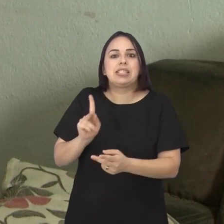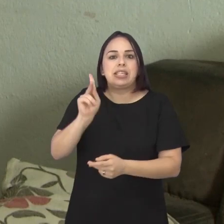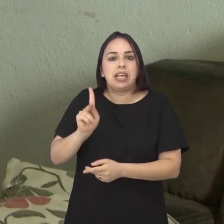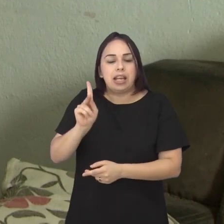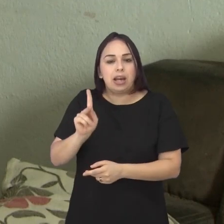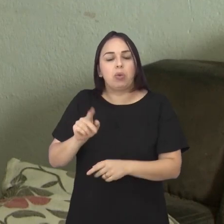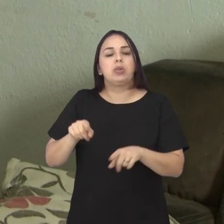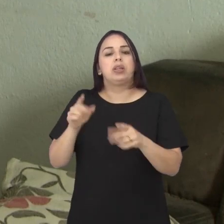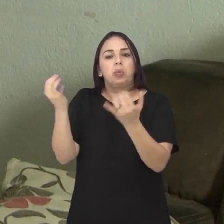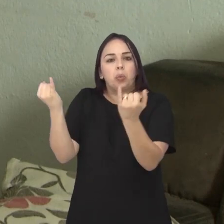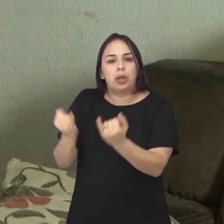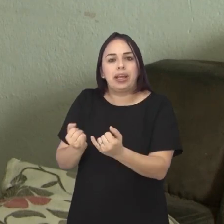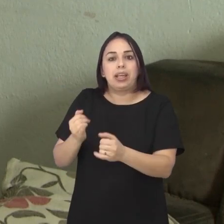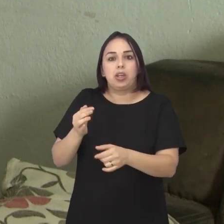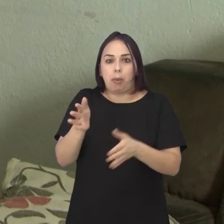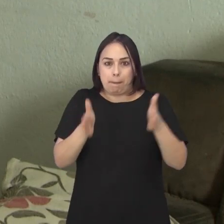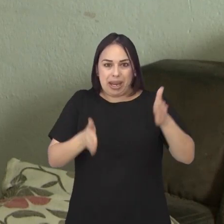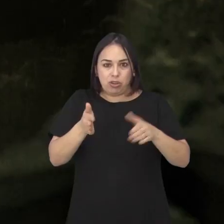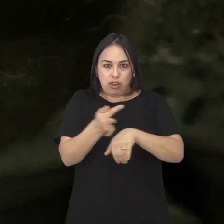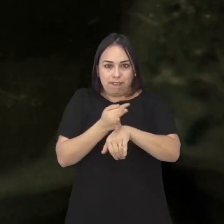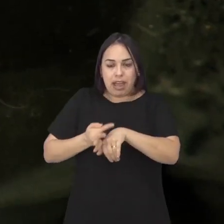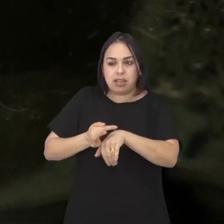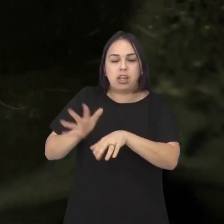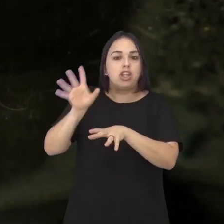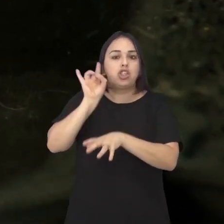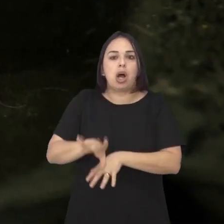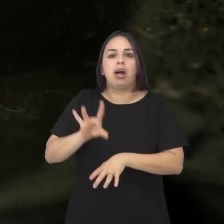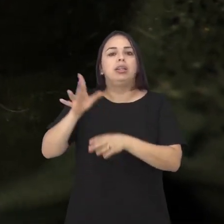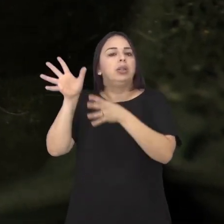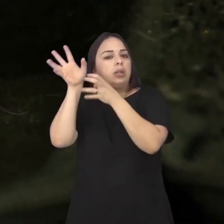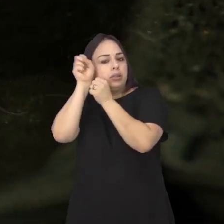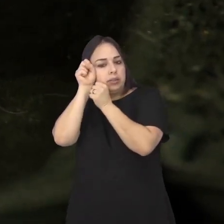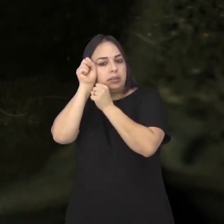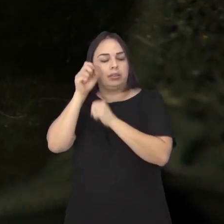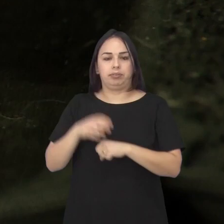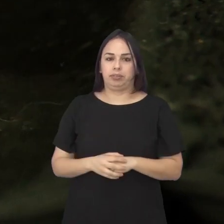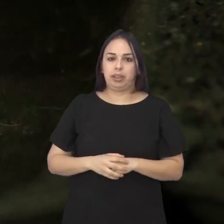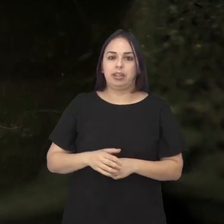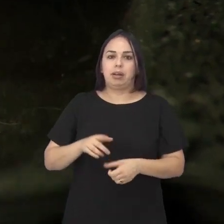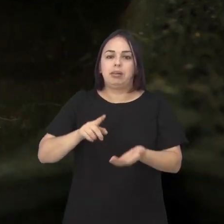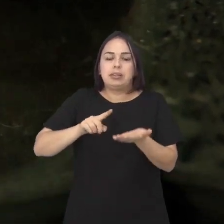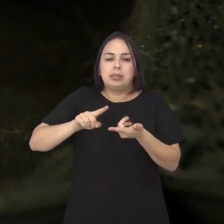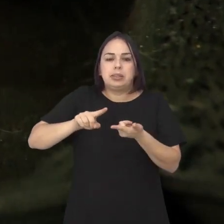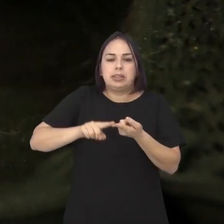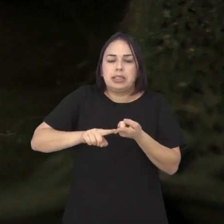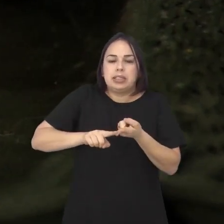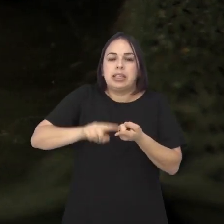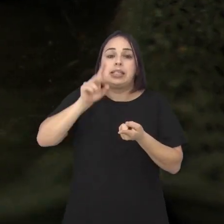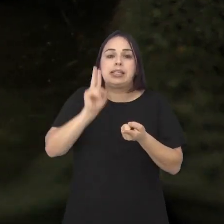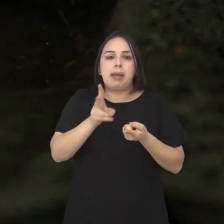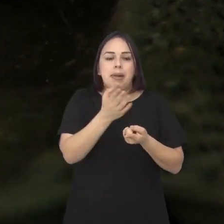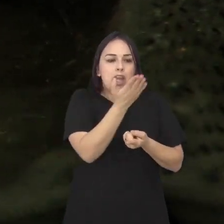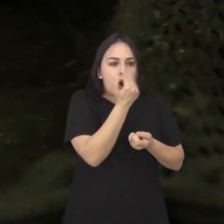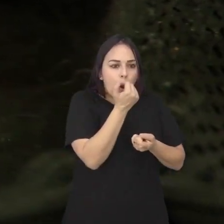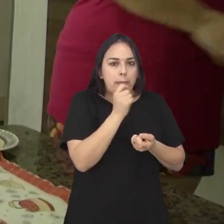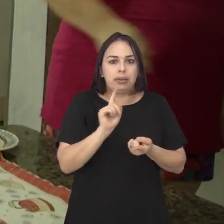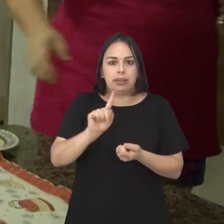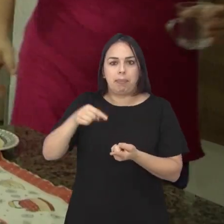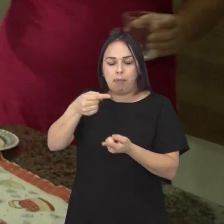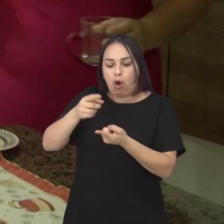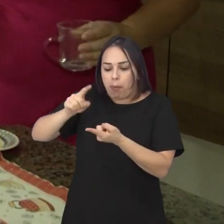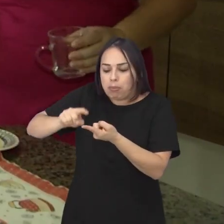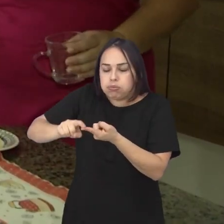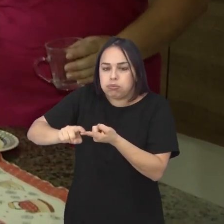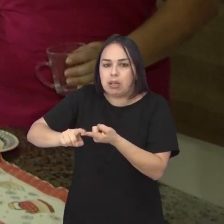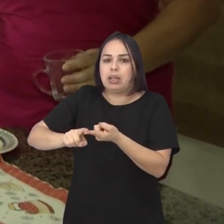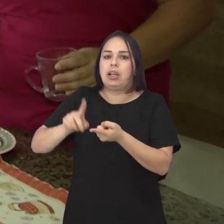E só dormia, passou as férias inteiras dormindo. O Jorge precisa medir a quantidade de açúcar no sangue sempre que se alimenta, um